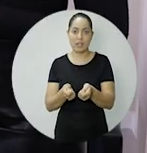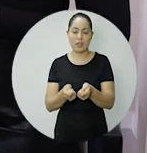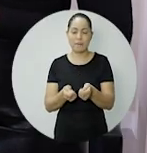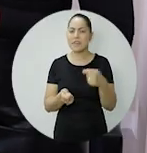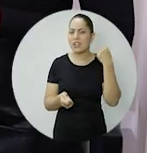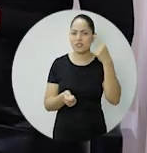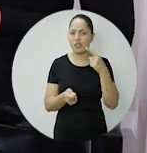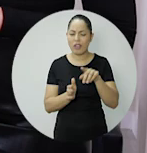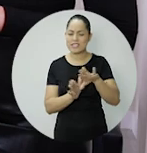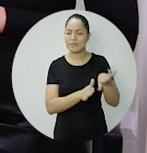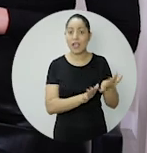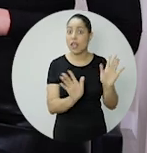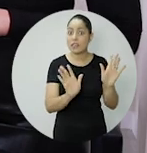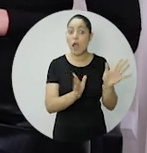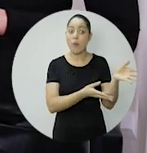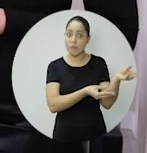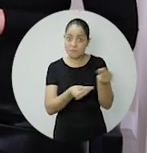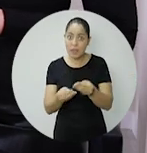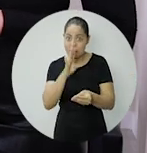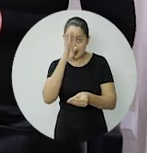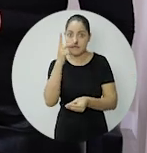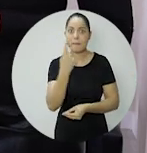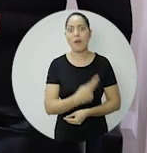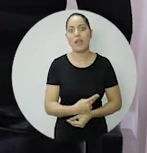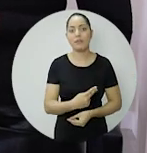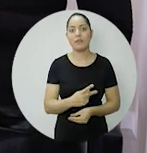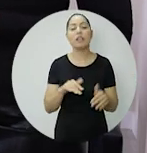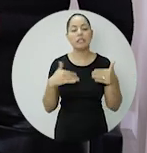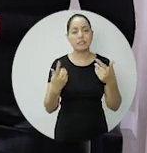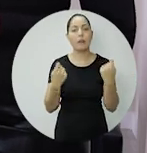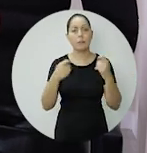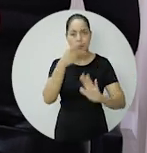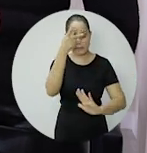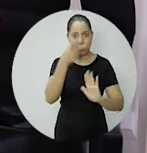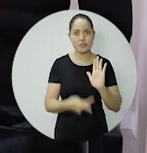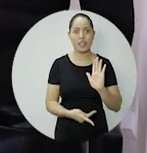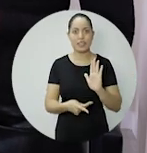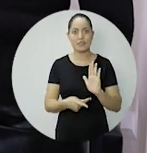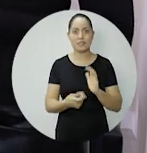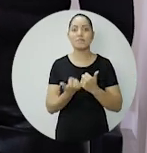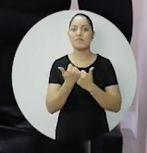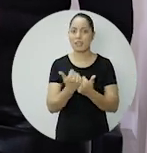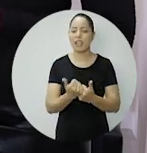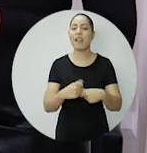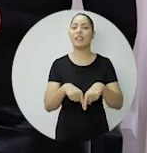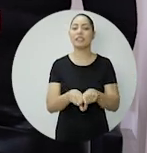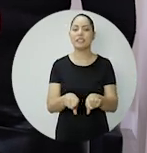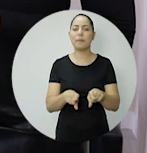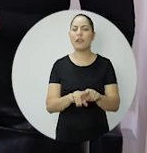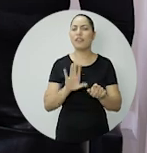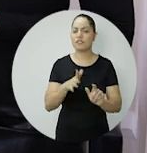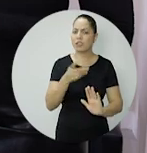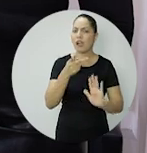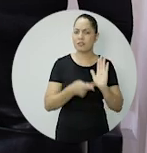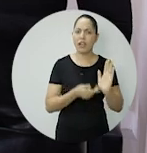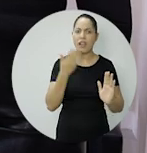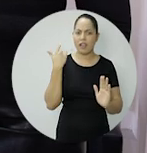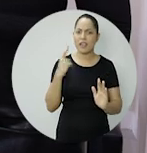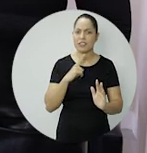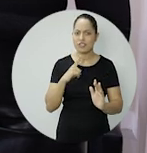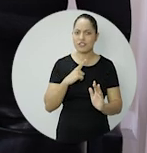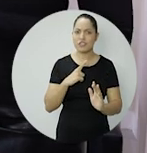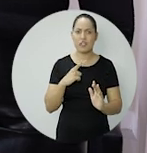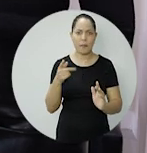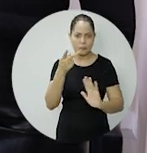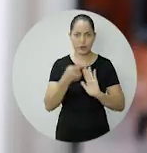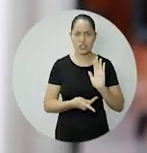não podíamos deixar a advocacia de lado. Ao contrário, ela é a nossa prioridade. Então, nós investimos em projetos, mantivemos os bons projetos que já tinham na